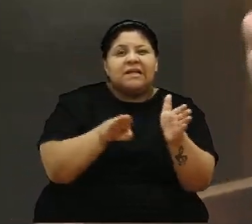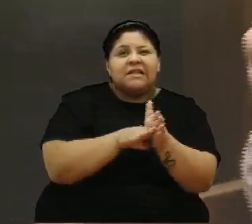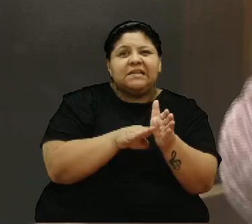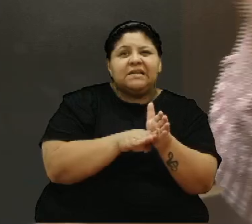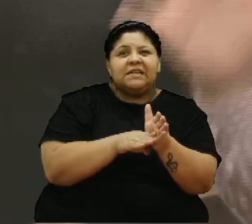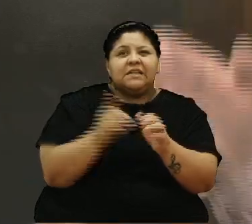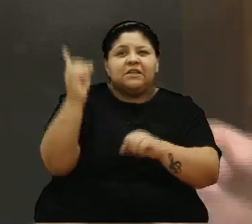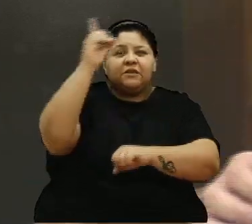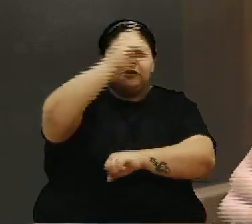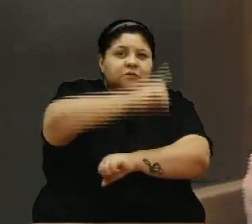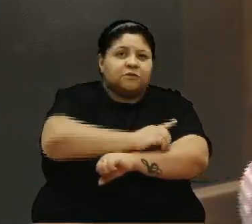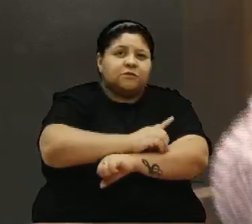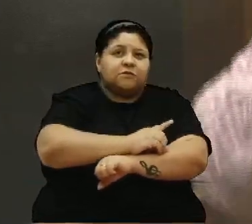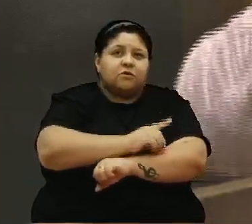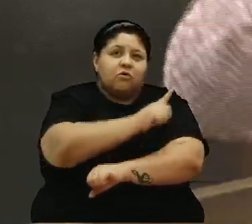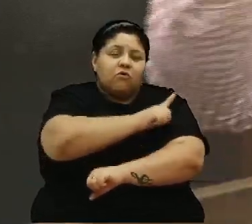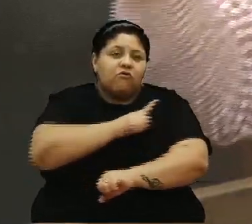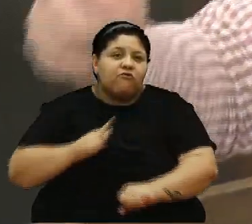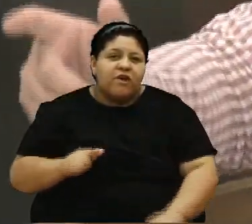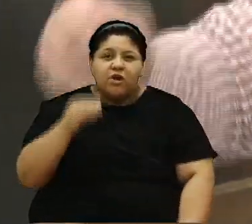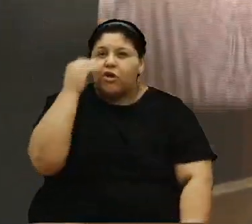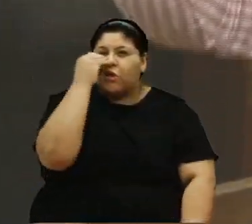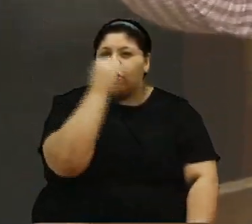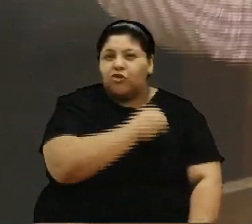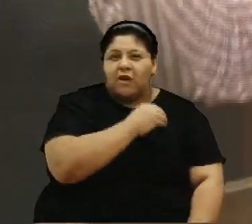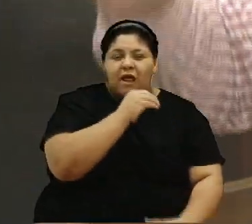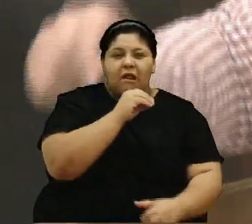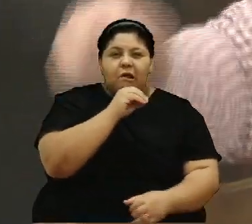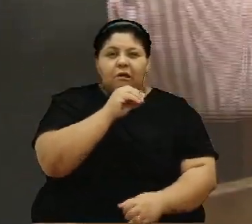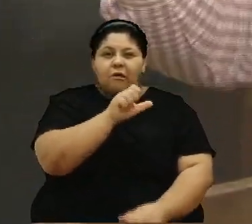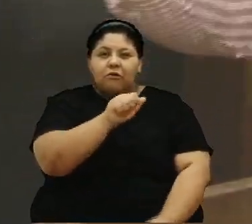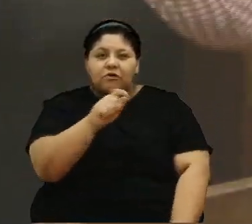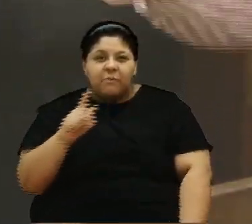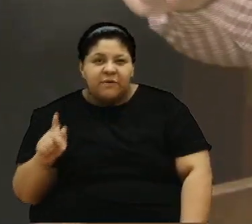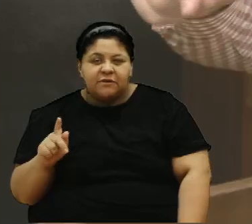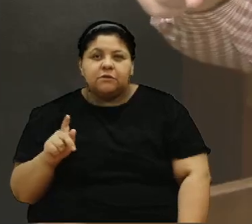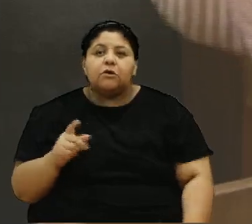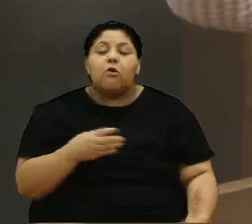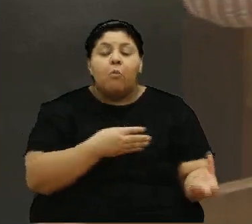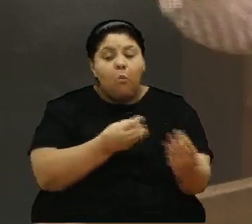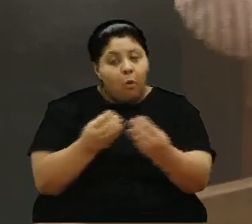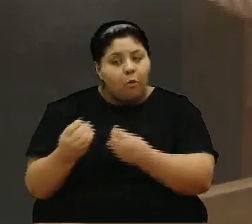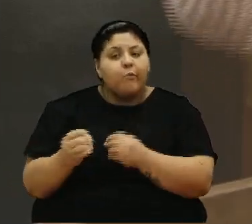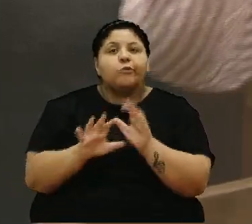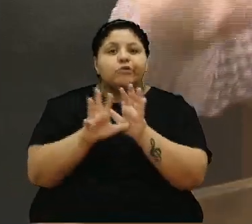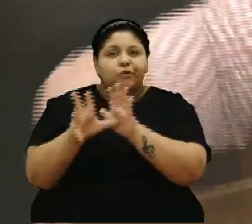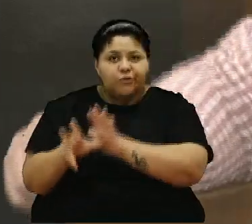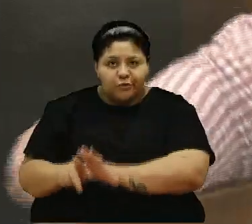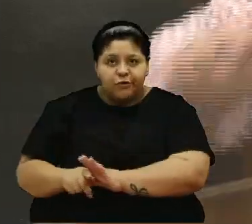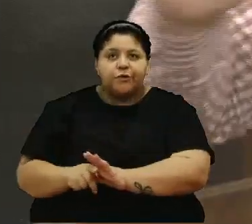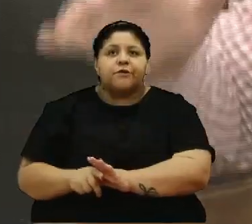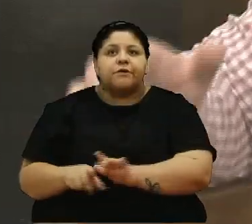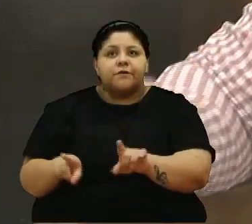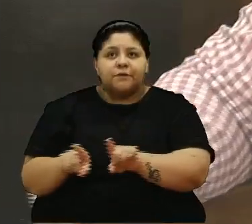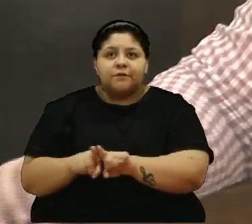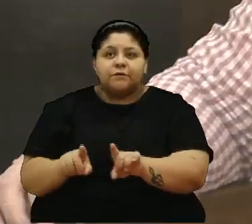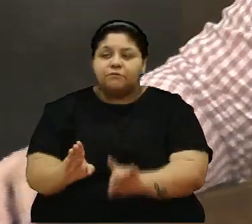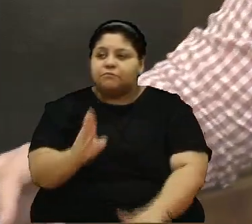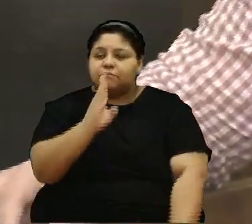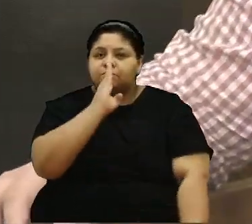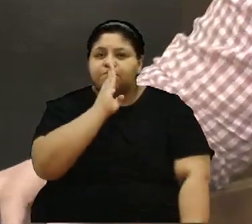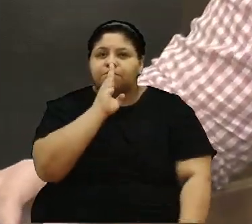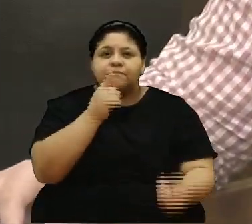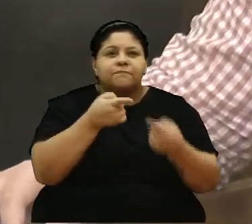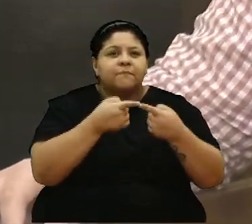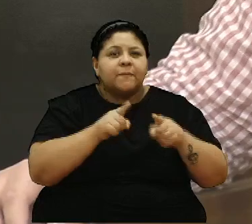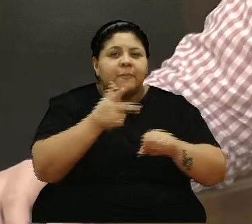fechados para o clamor dos aposentados, para aqueles que elegeram eles, colocaram eles no poder. Muitos desses que foram roubados, colocaram eles no poder. Estavam em silêncio. Mas